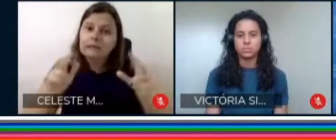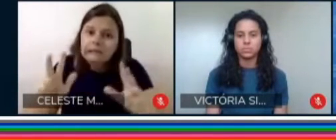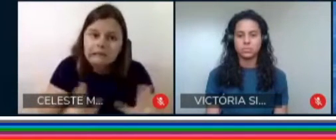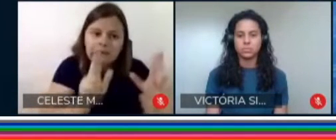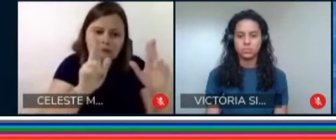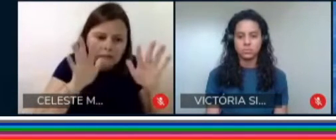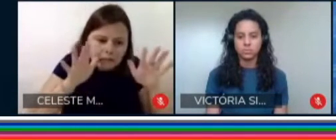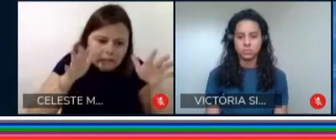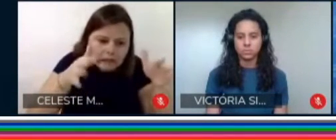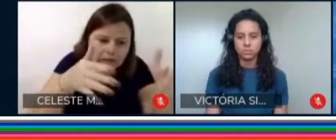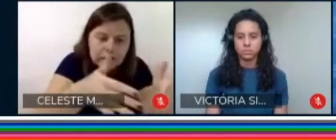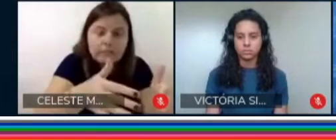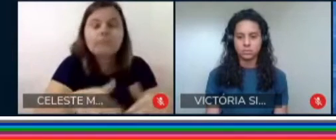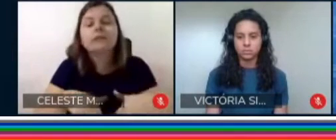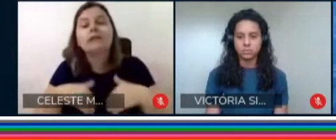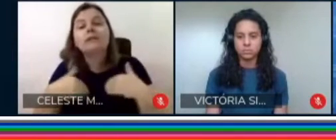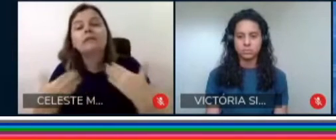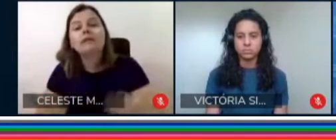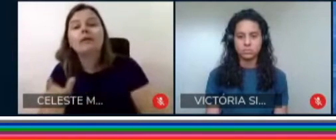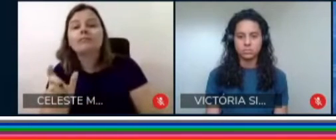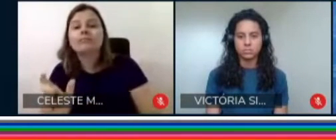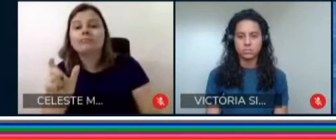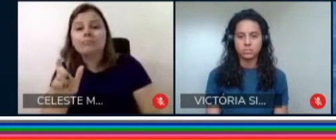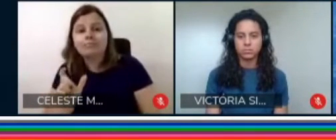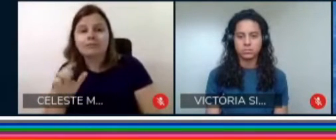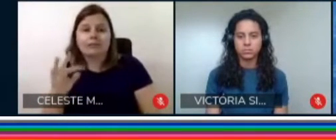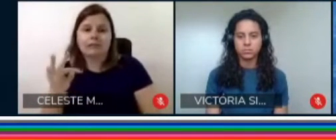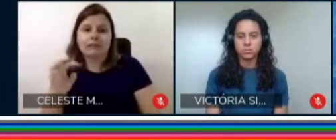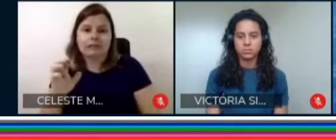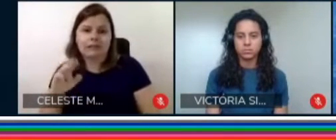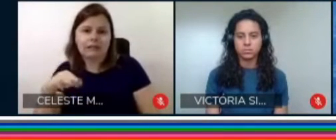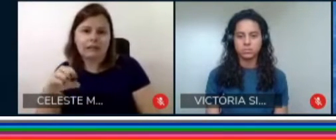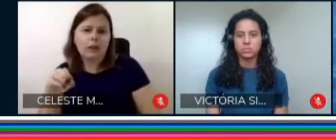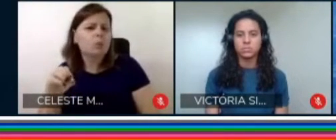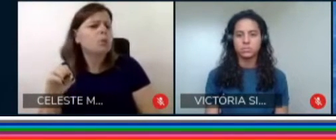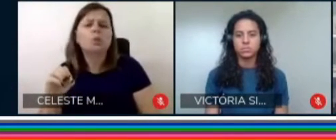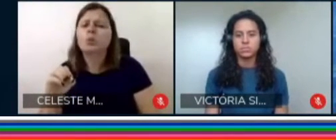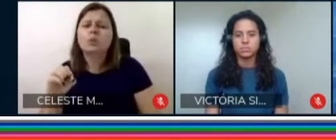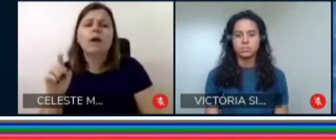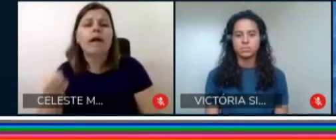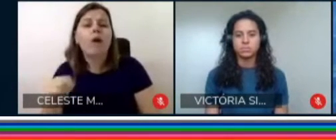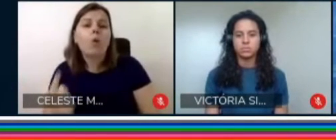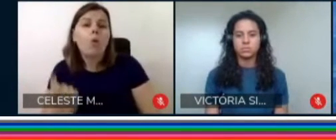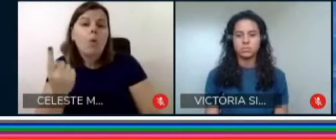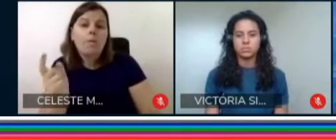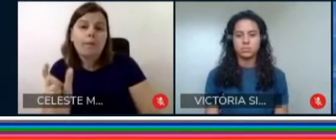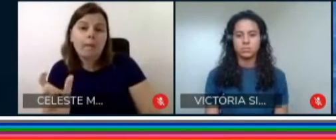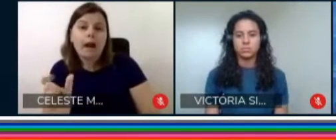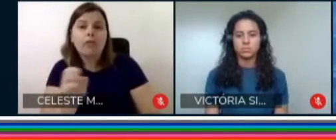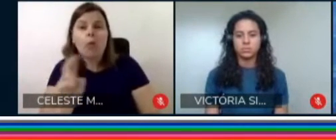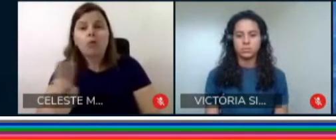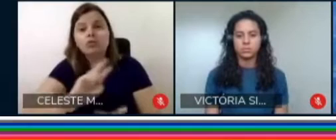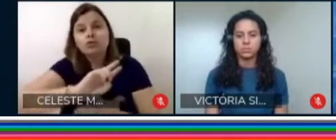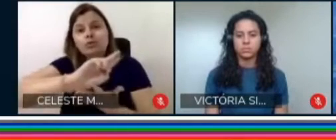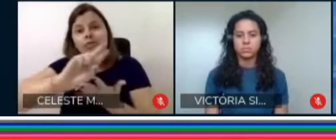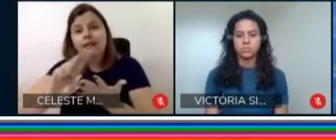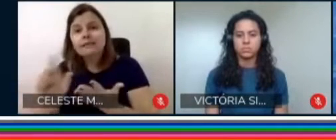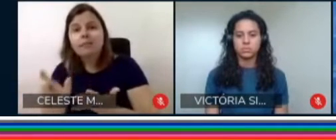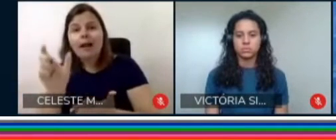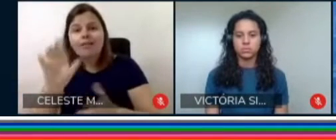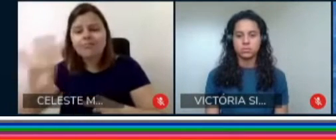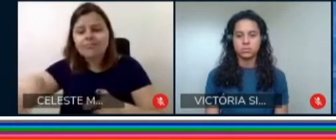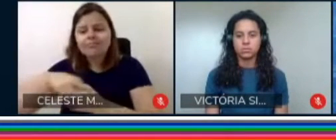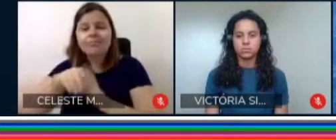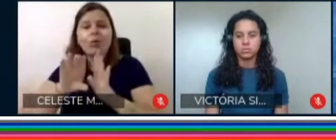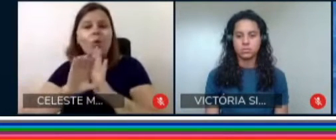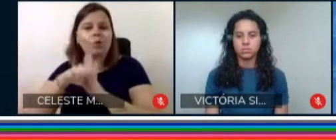Então, o termo ele é uma palavra ou um grupo de palavras que representam conceitos e eles são aquilo